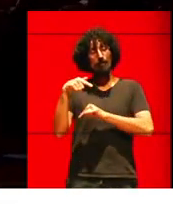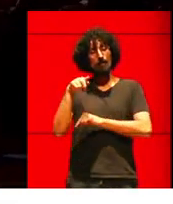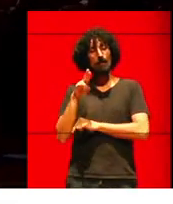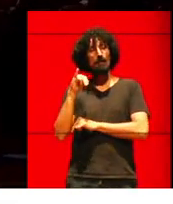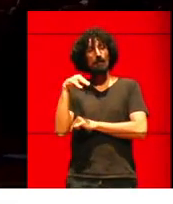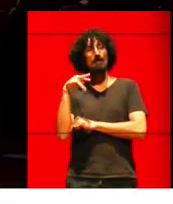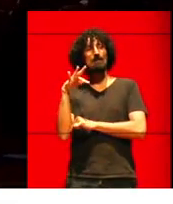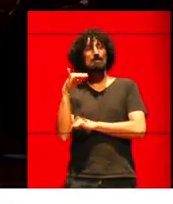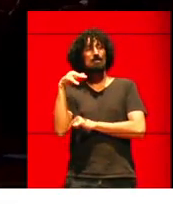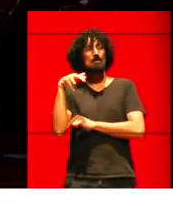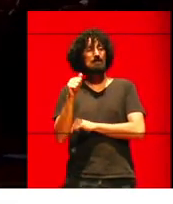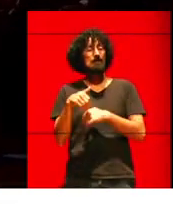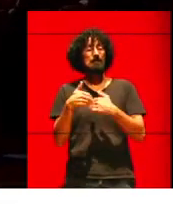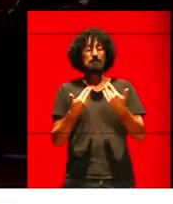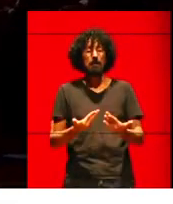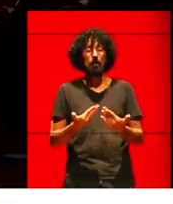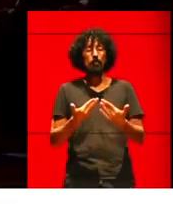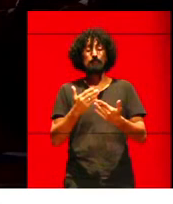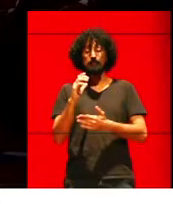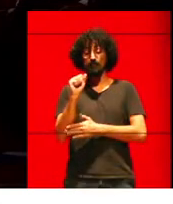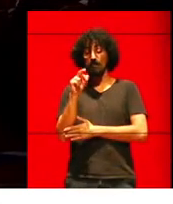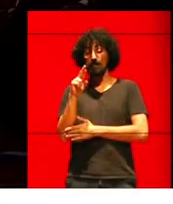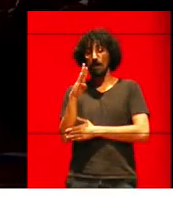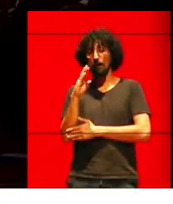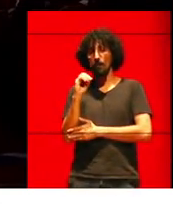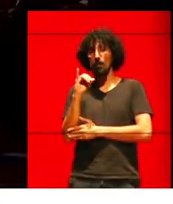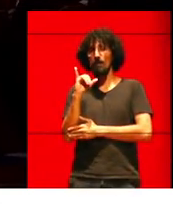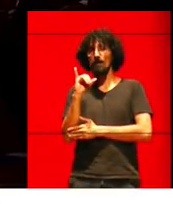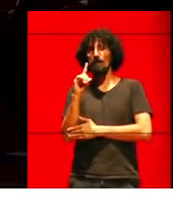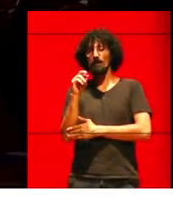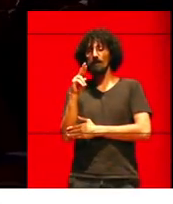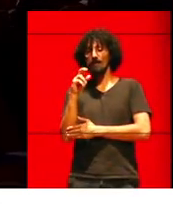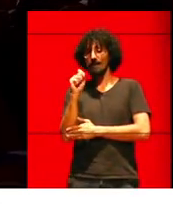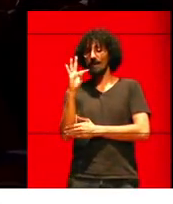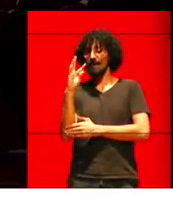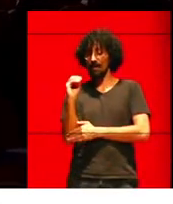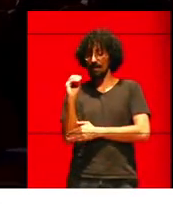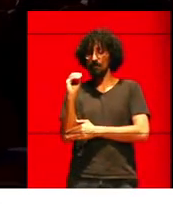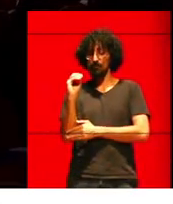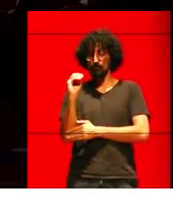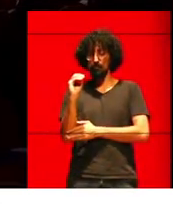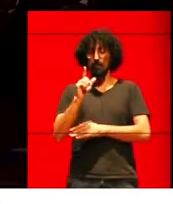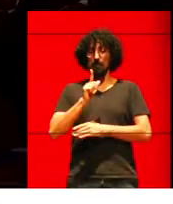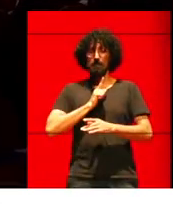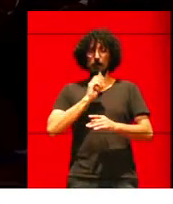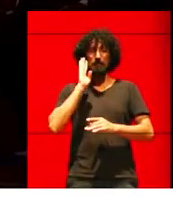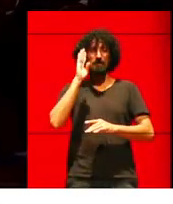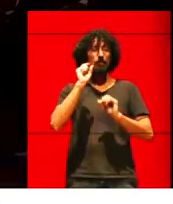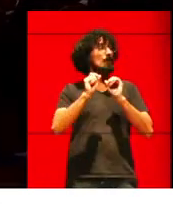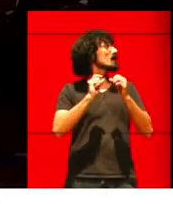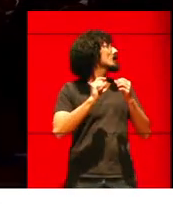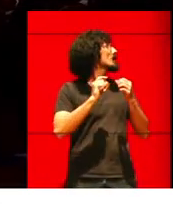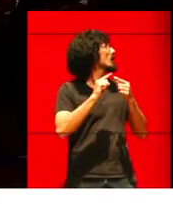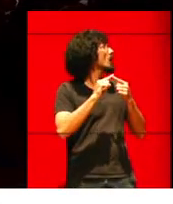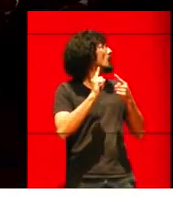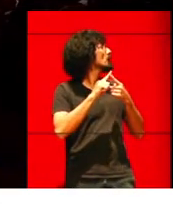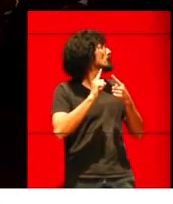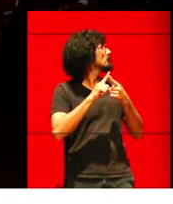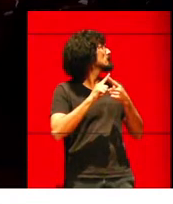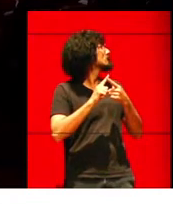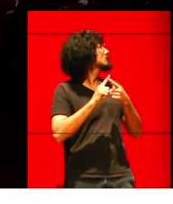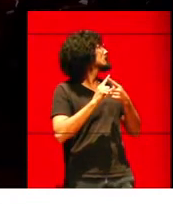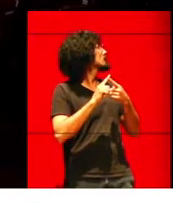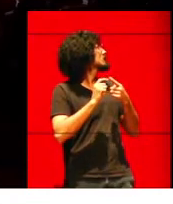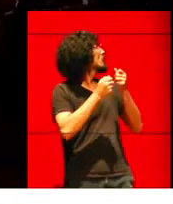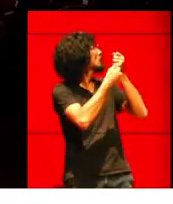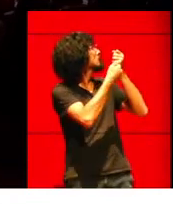Então, pessoal, carboidratos, monossacarídeos, principais, hexose, as hexoses,